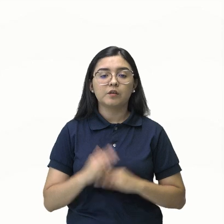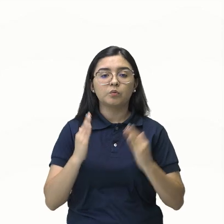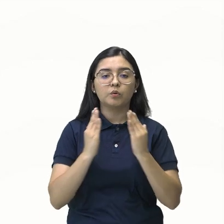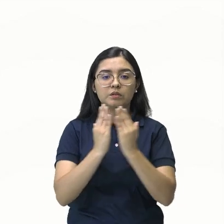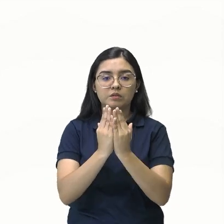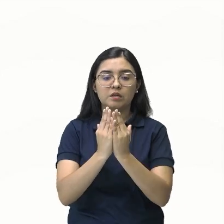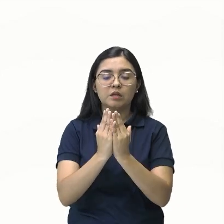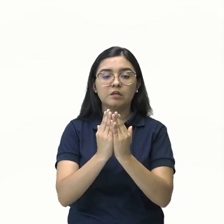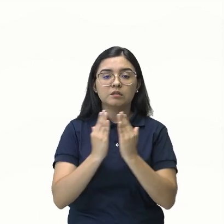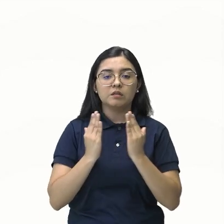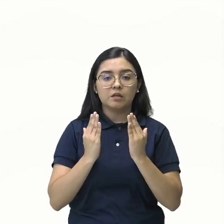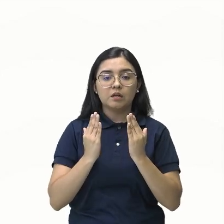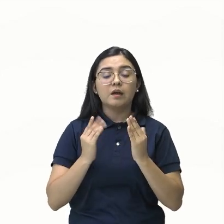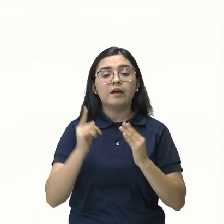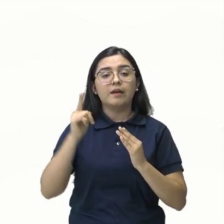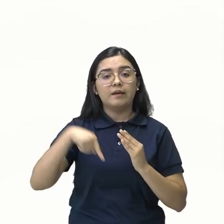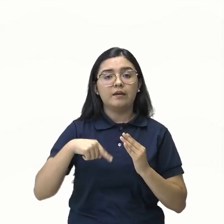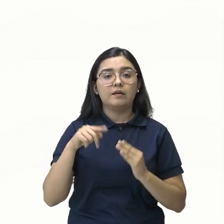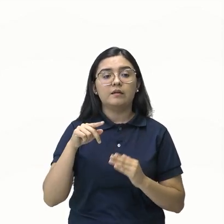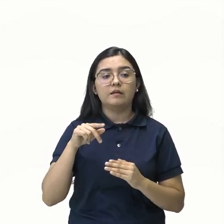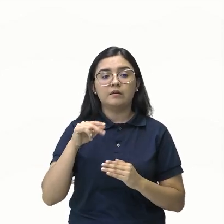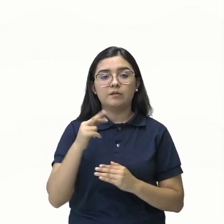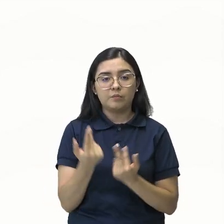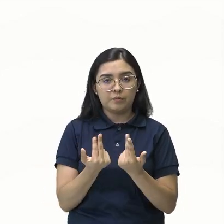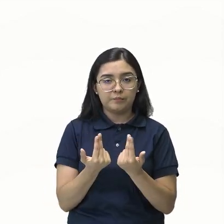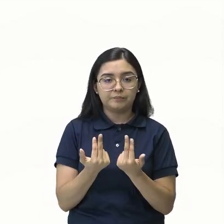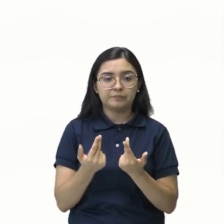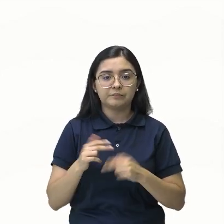arestas são iguais.